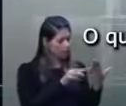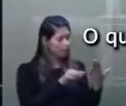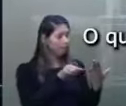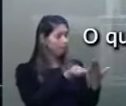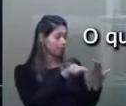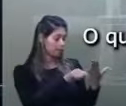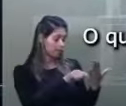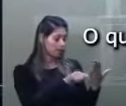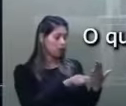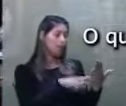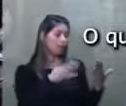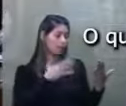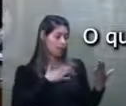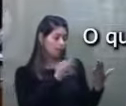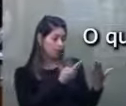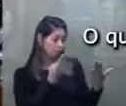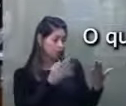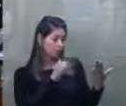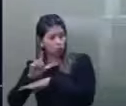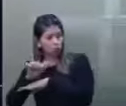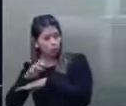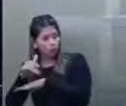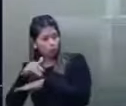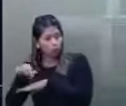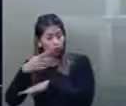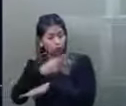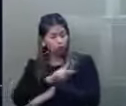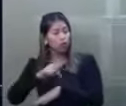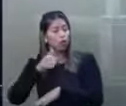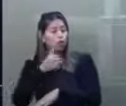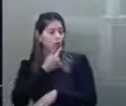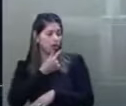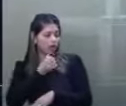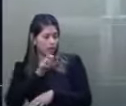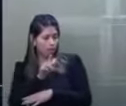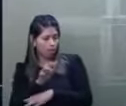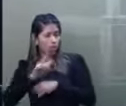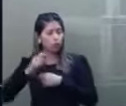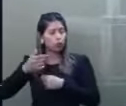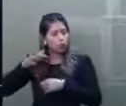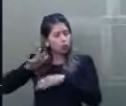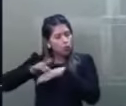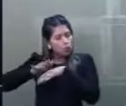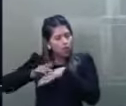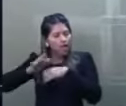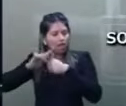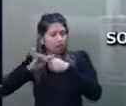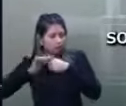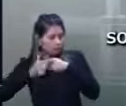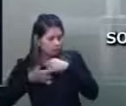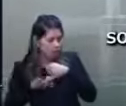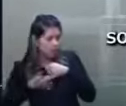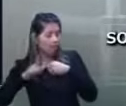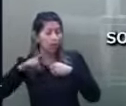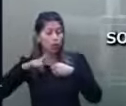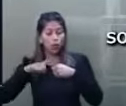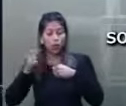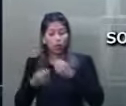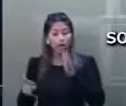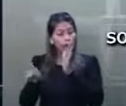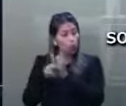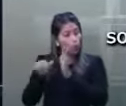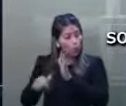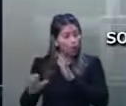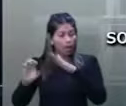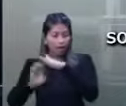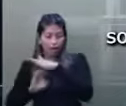Senador Roberto Rocha, meu nome é fulano de tal, médico. Venho respeitosamente agradecer suas colocações no plenário sobre a desapropriação da